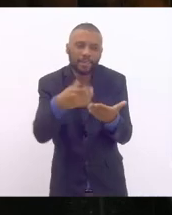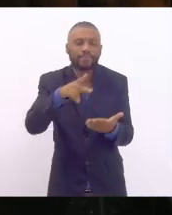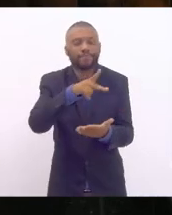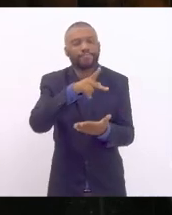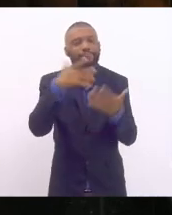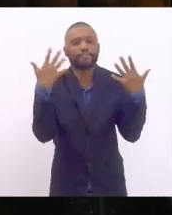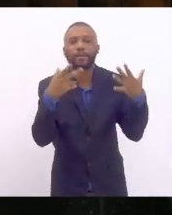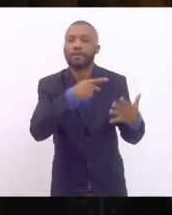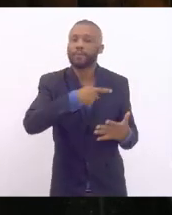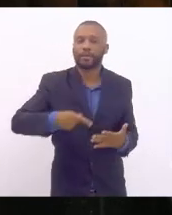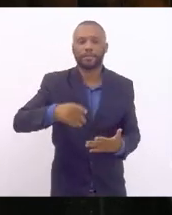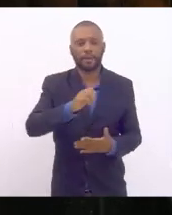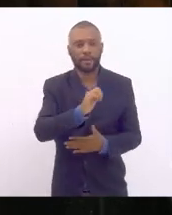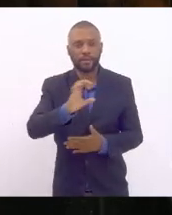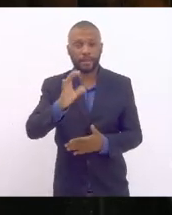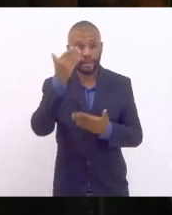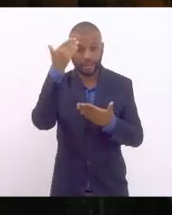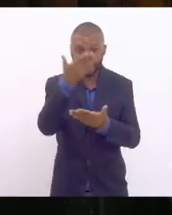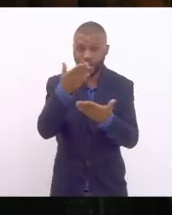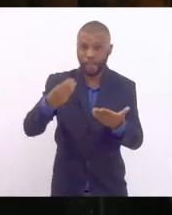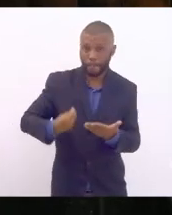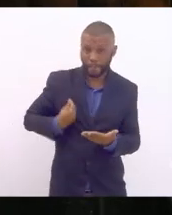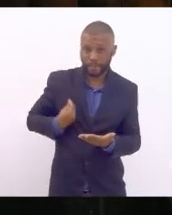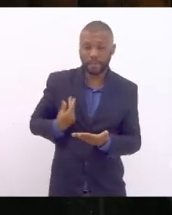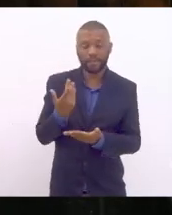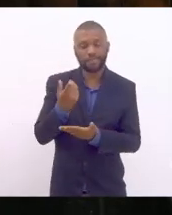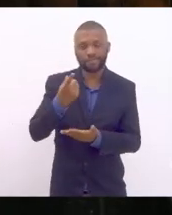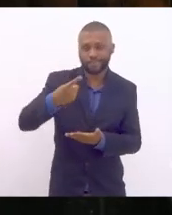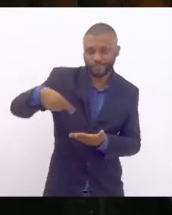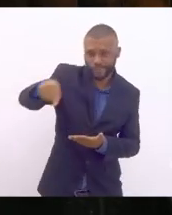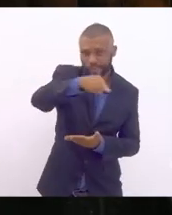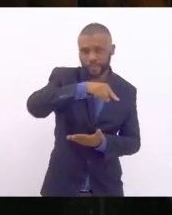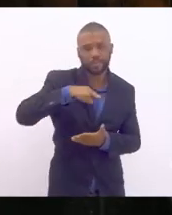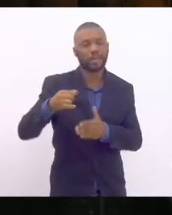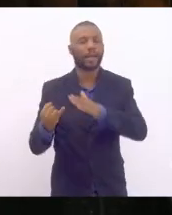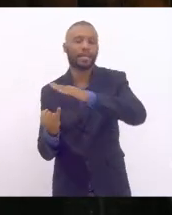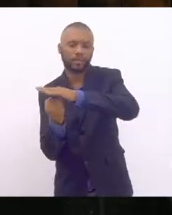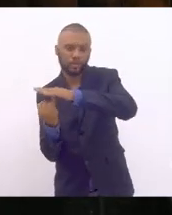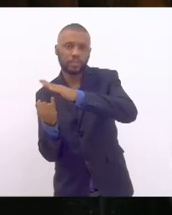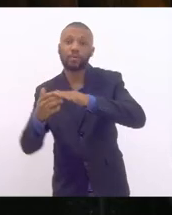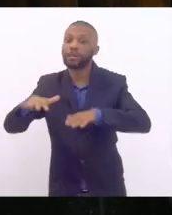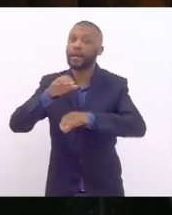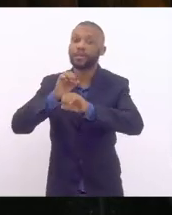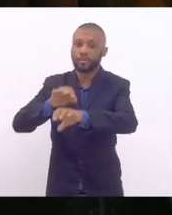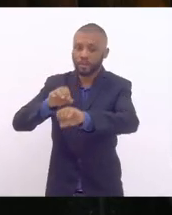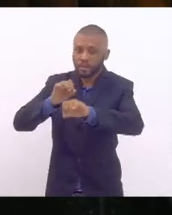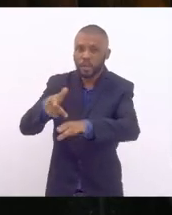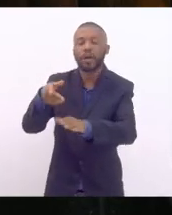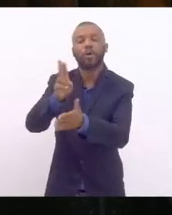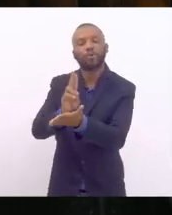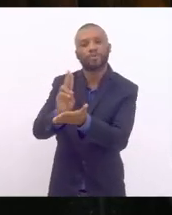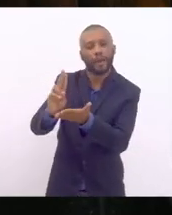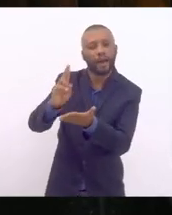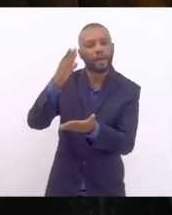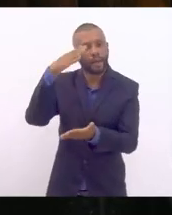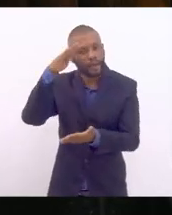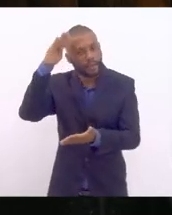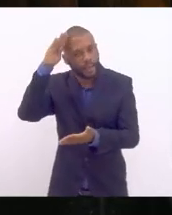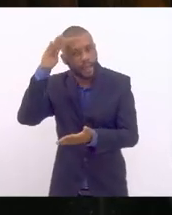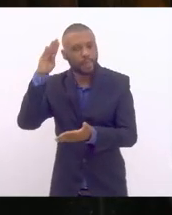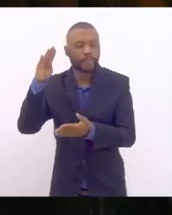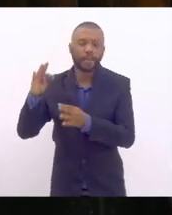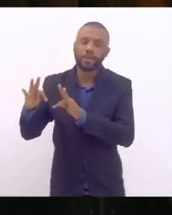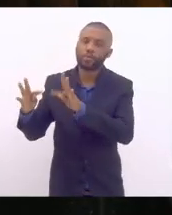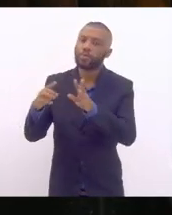segunda agradeço a presença de a todos os inscrições de educação e universitárias e acadêmicas e